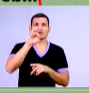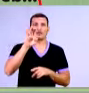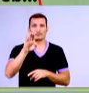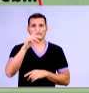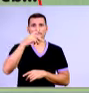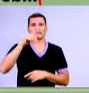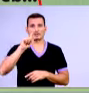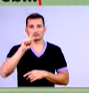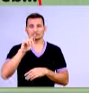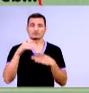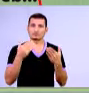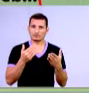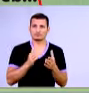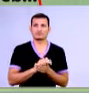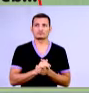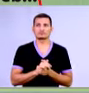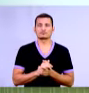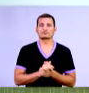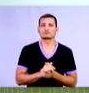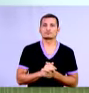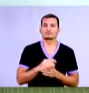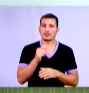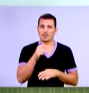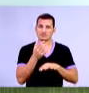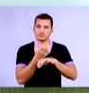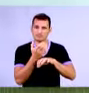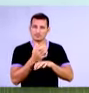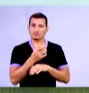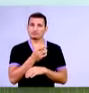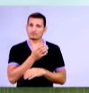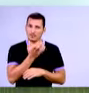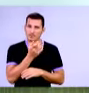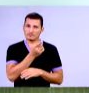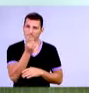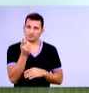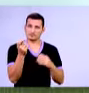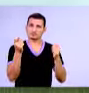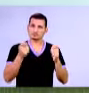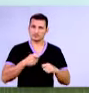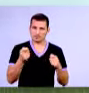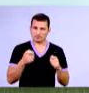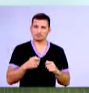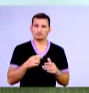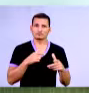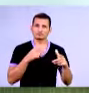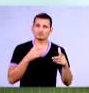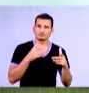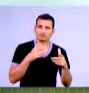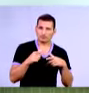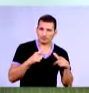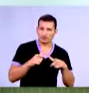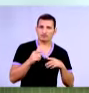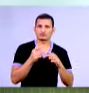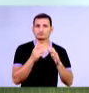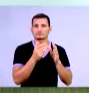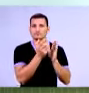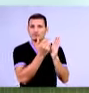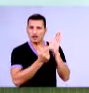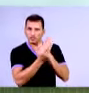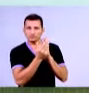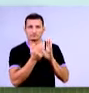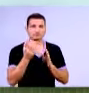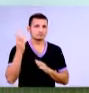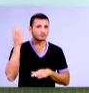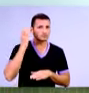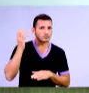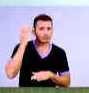nós pretendemos aqui nessa disciplina é que você seja capaz de forma individual, trabalhar com imagem, trabalhar com som,